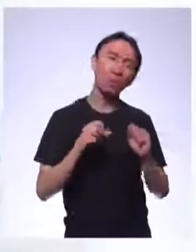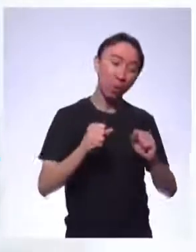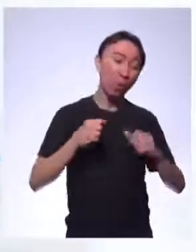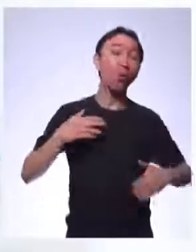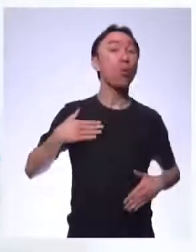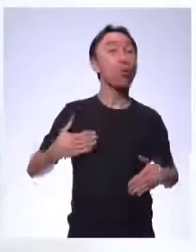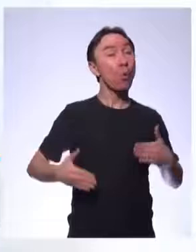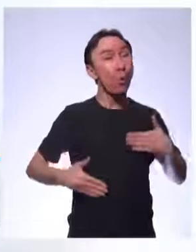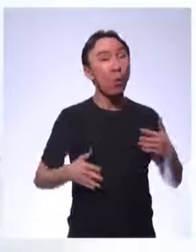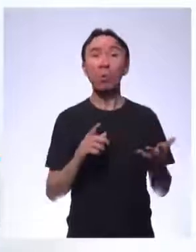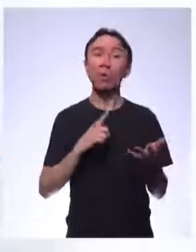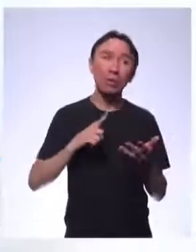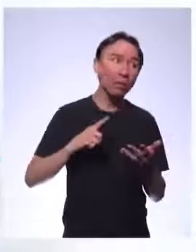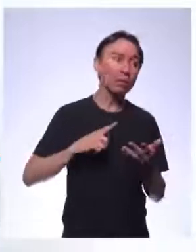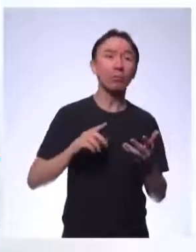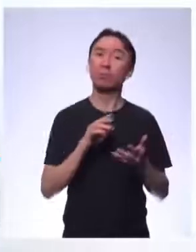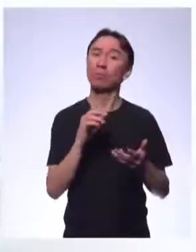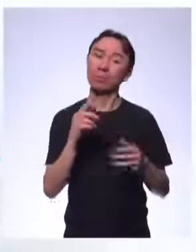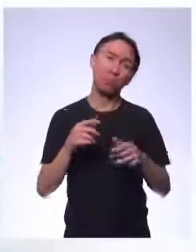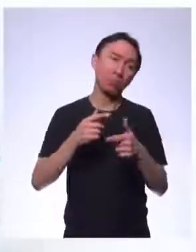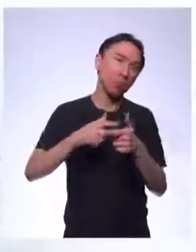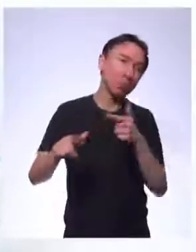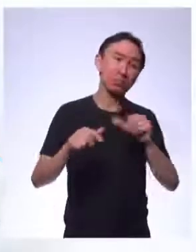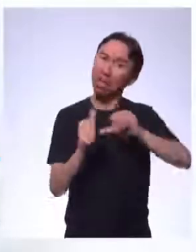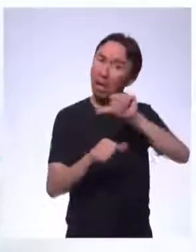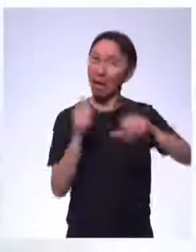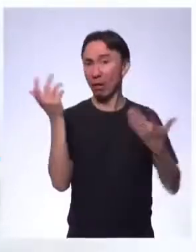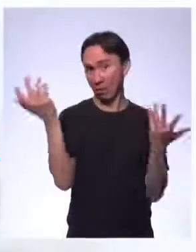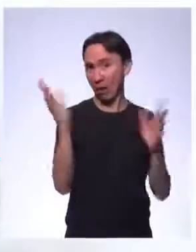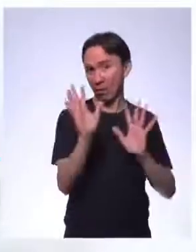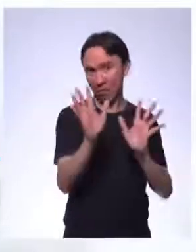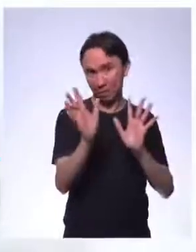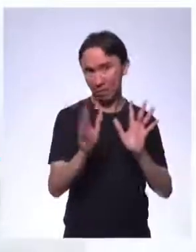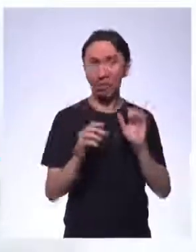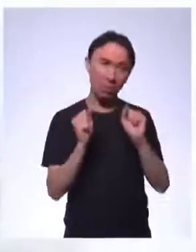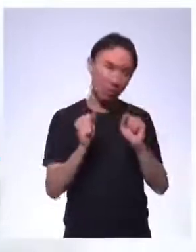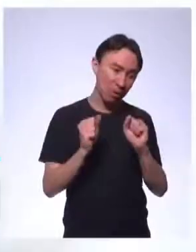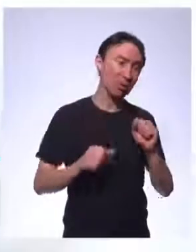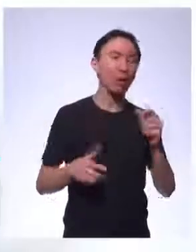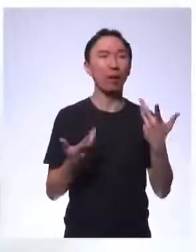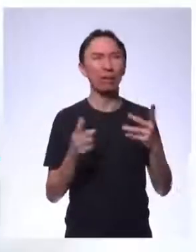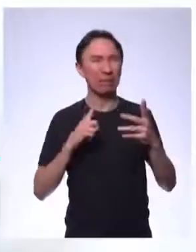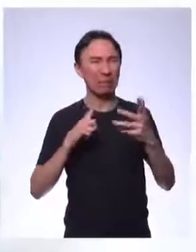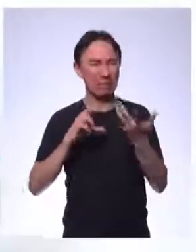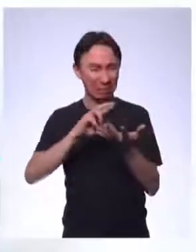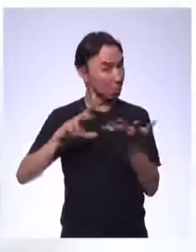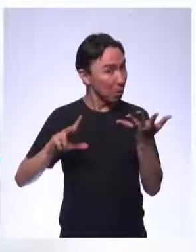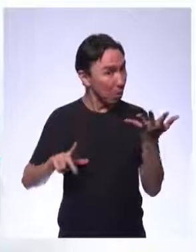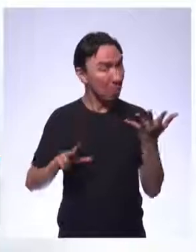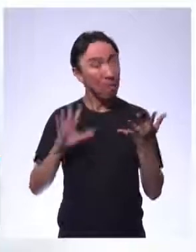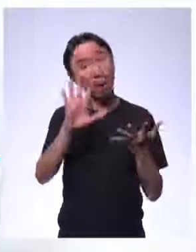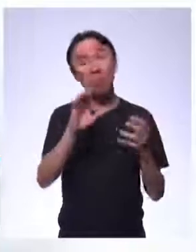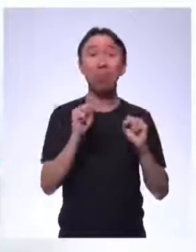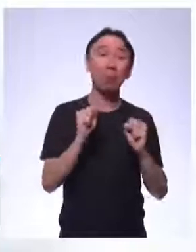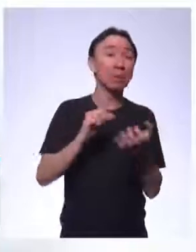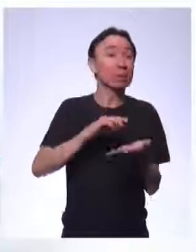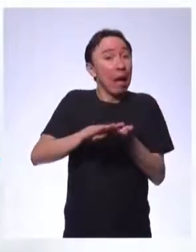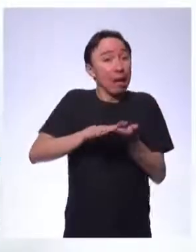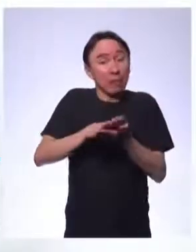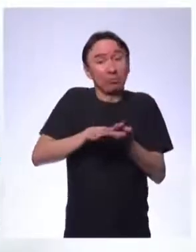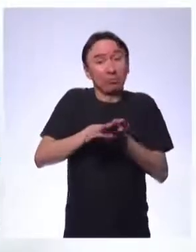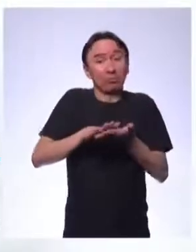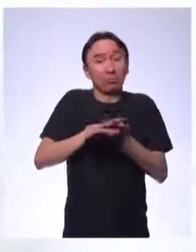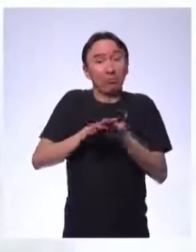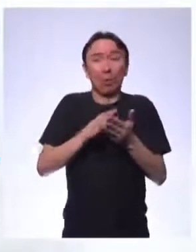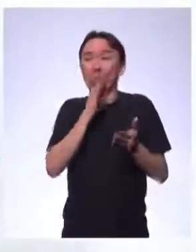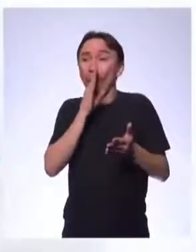reação pode ser mais fraca, pode ser mais forte, ou não haver reação nenhuma. Mas é diferente de causar uma doença, tá